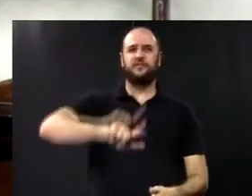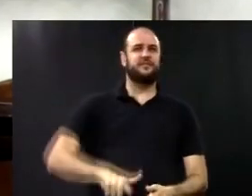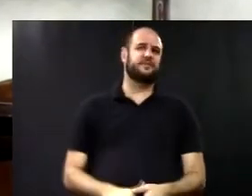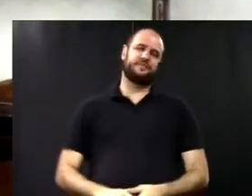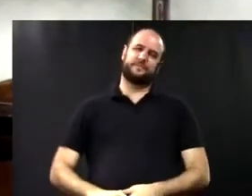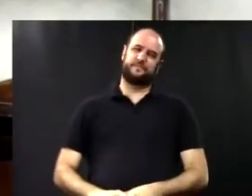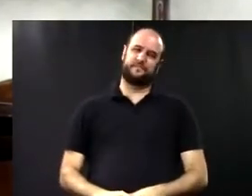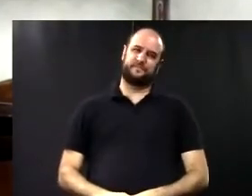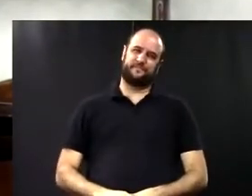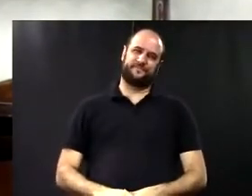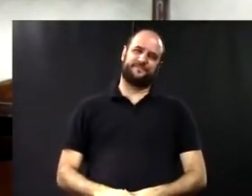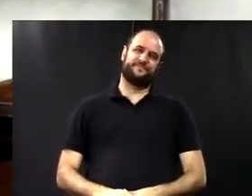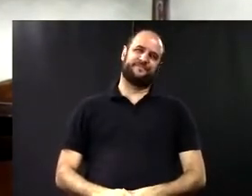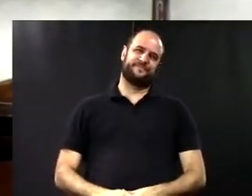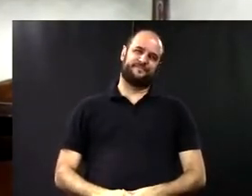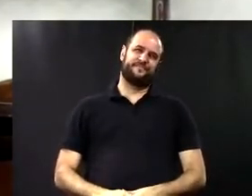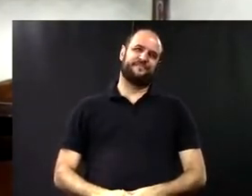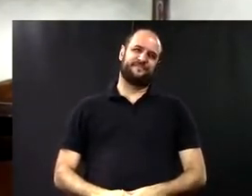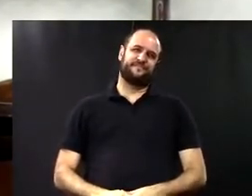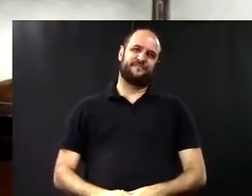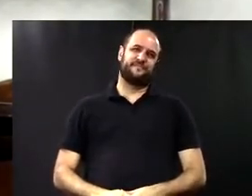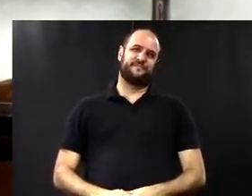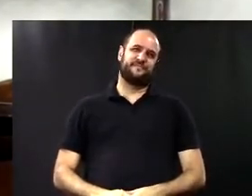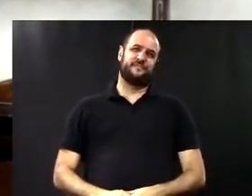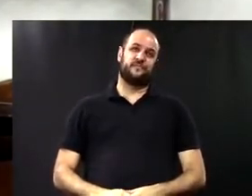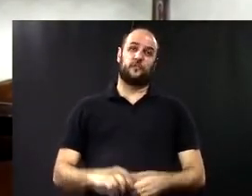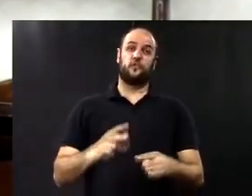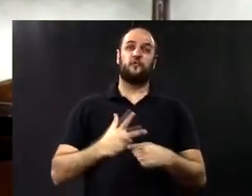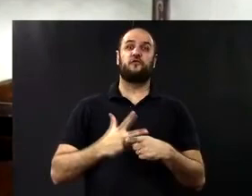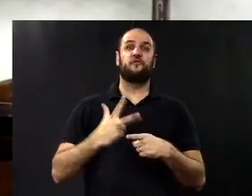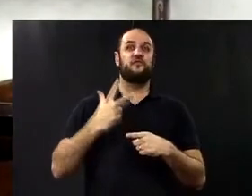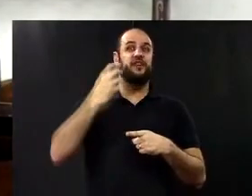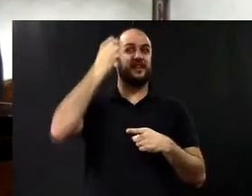luta e vencer esse